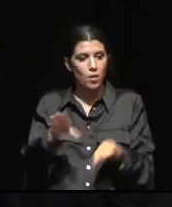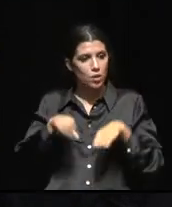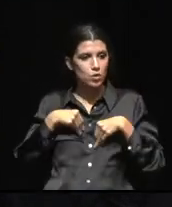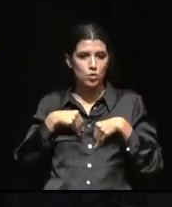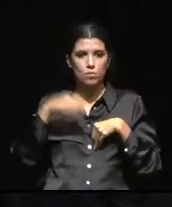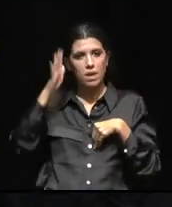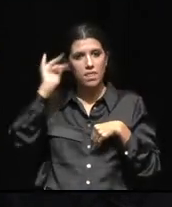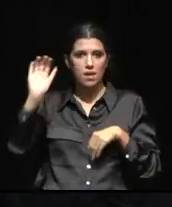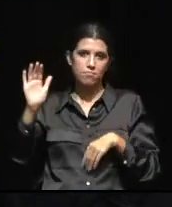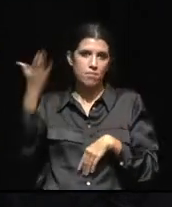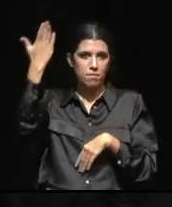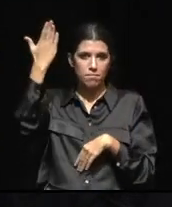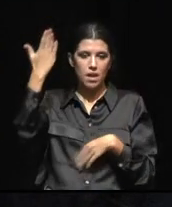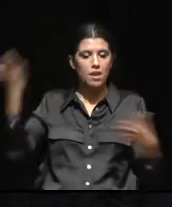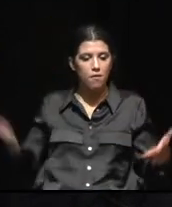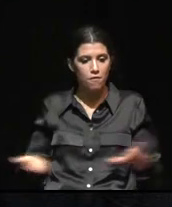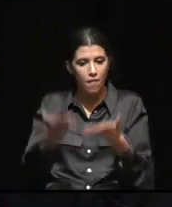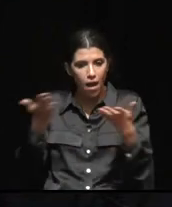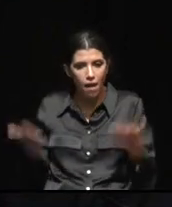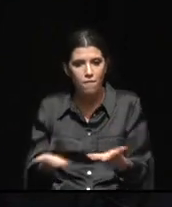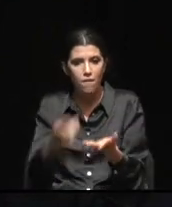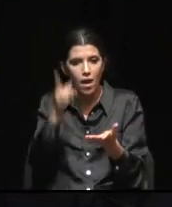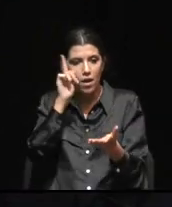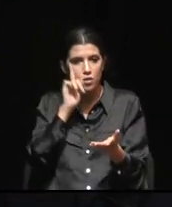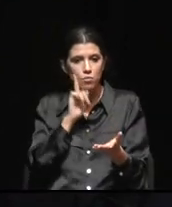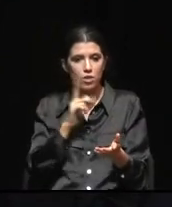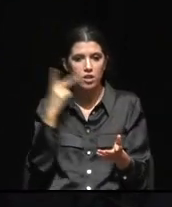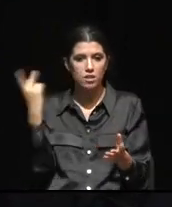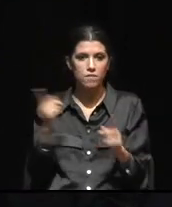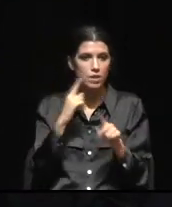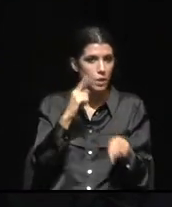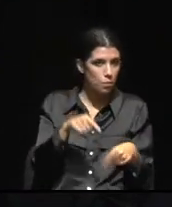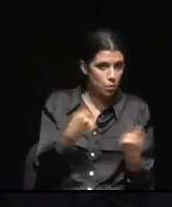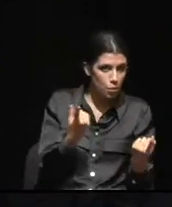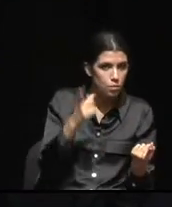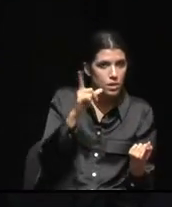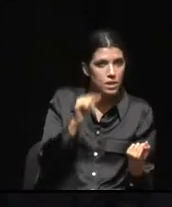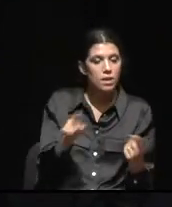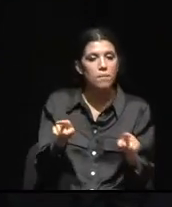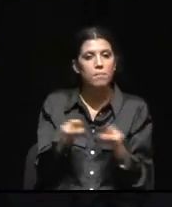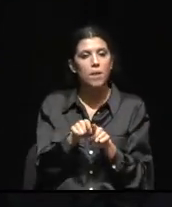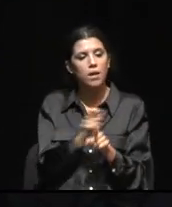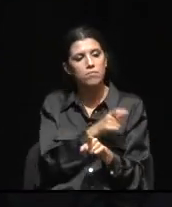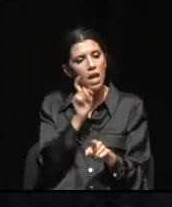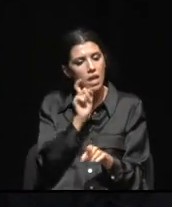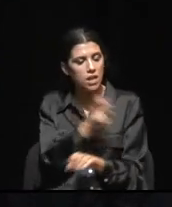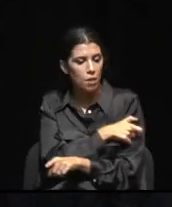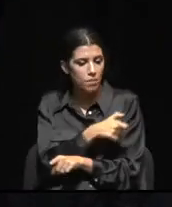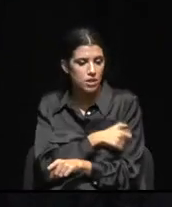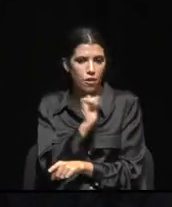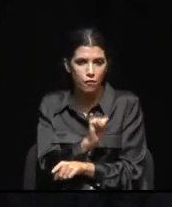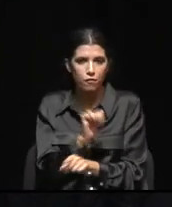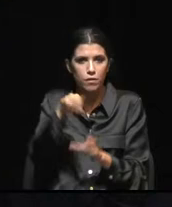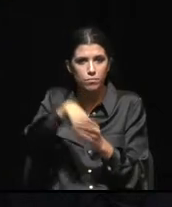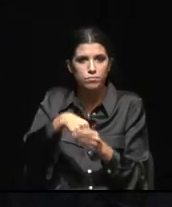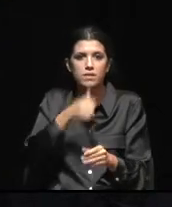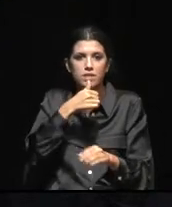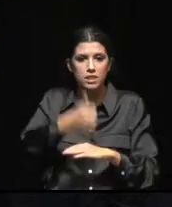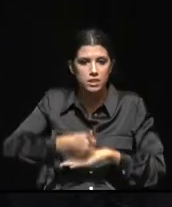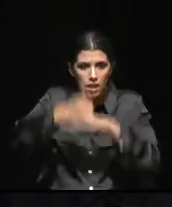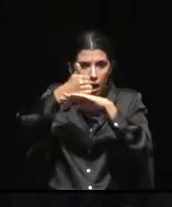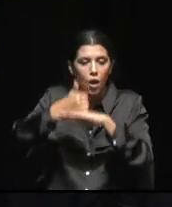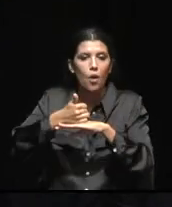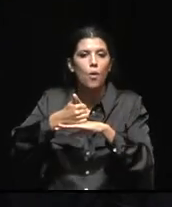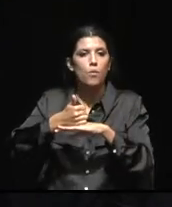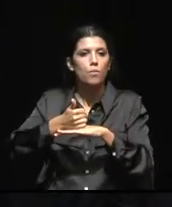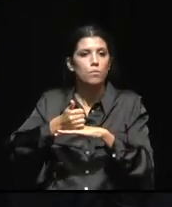Vanguarda da promoção das mulheres na vida pública mas também garantir a sua representação nos órgãos de soberania e de